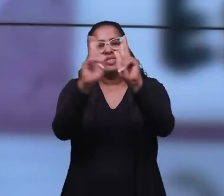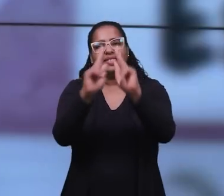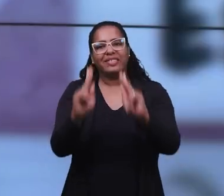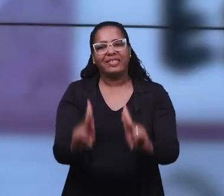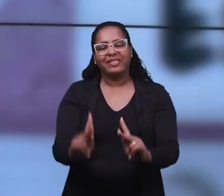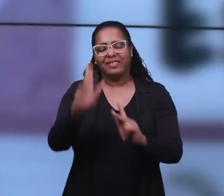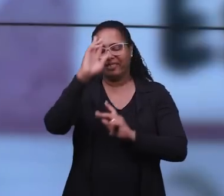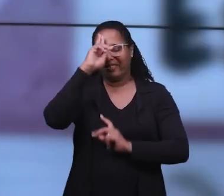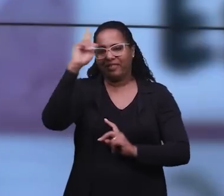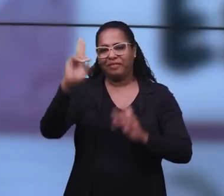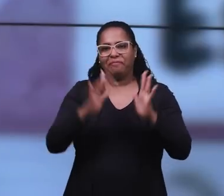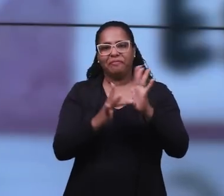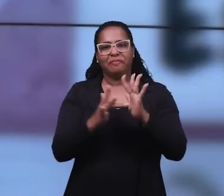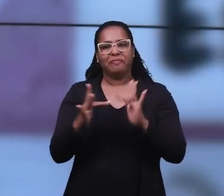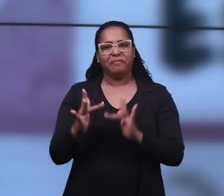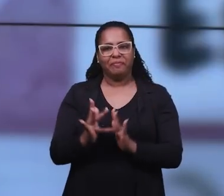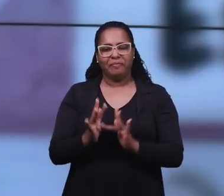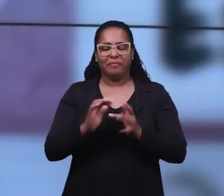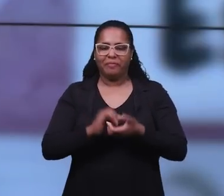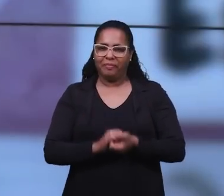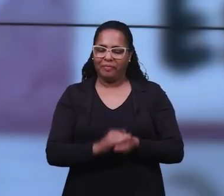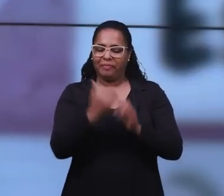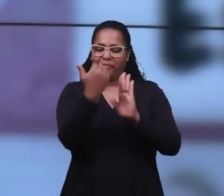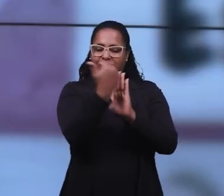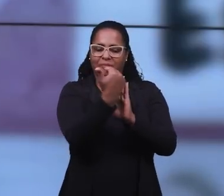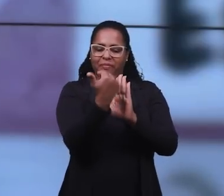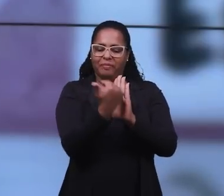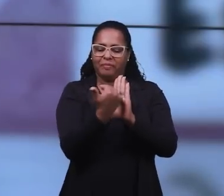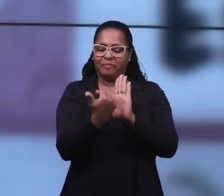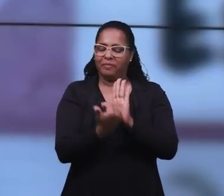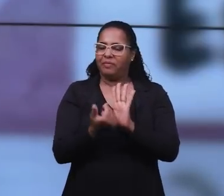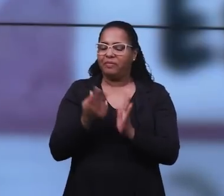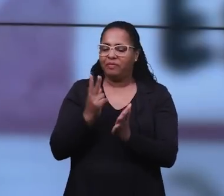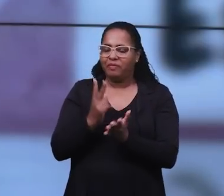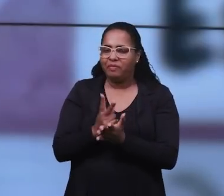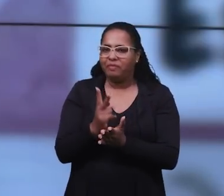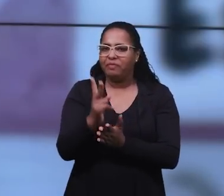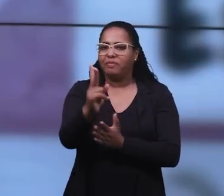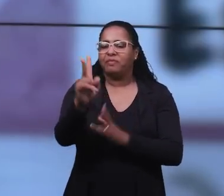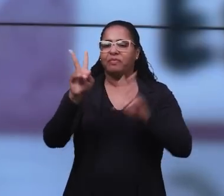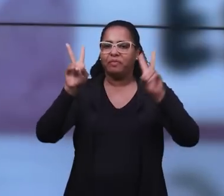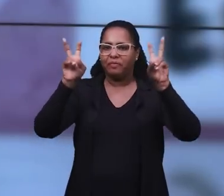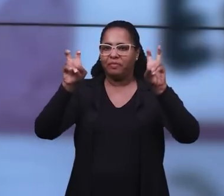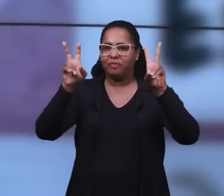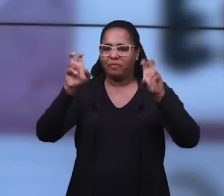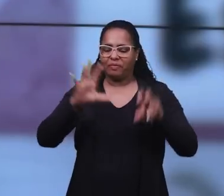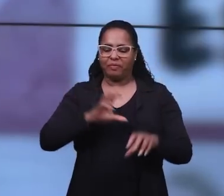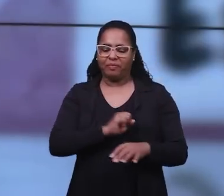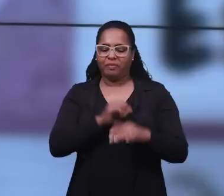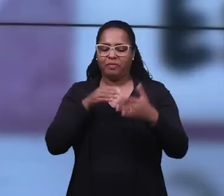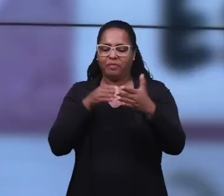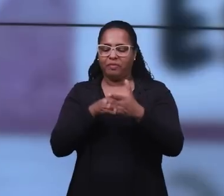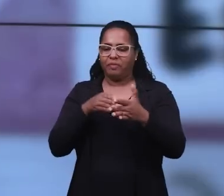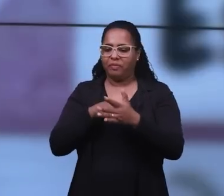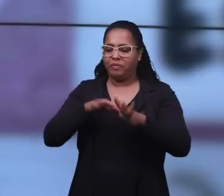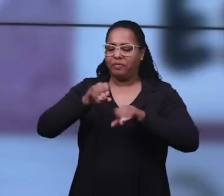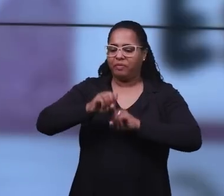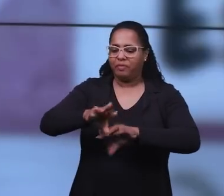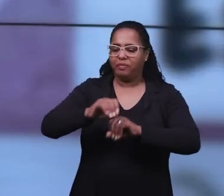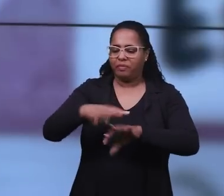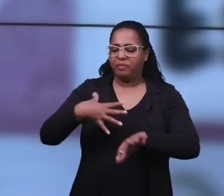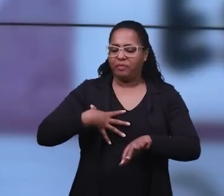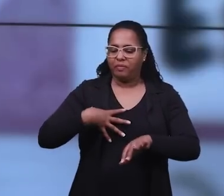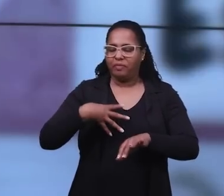A paz do Senhor Jesus. Nesse episódio, vamos permanecer tratando do tema Amor e Limite na Educação